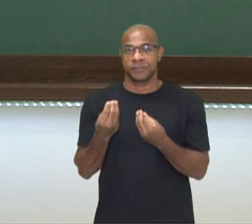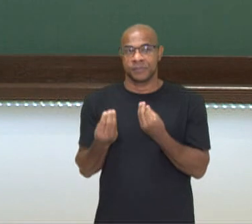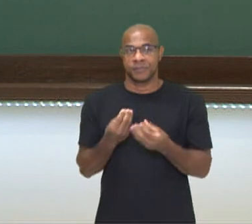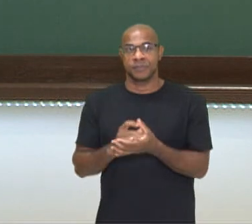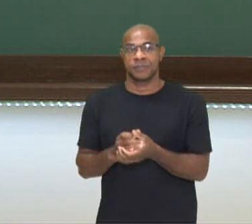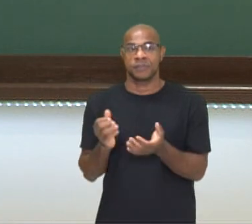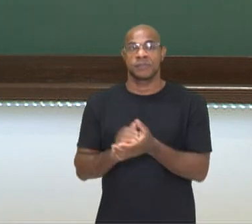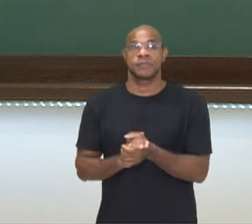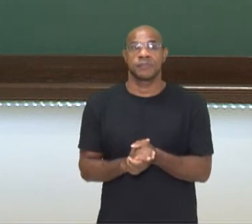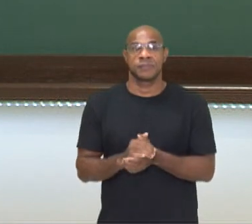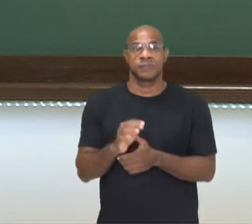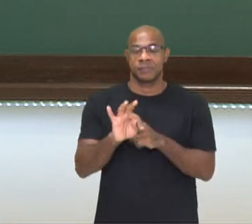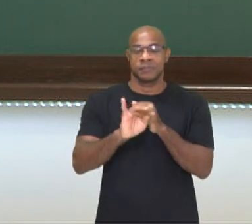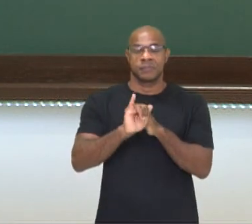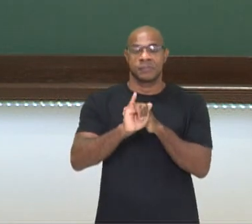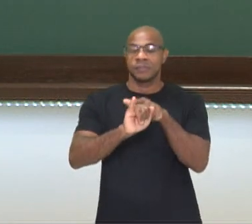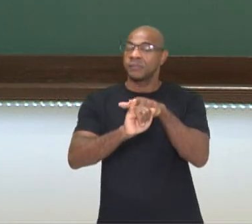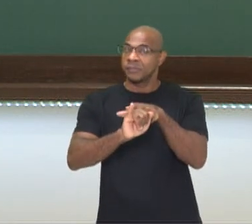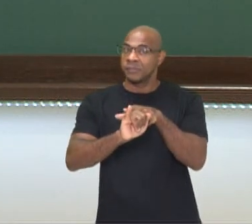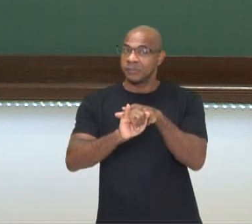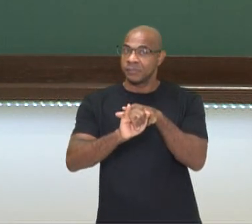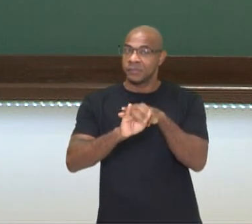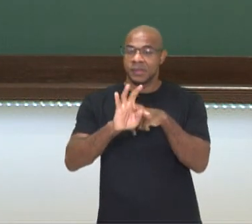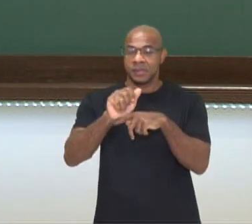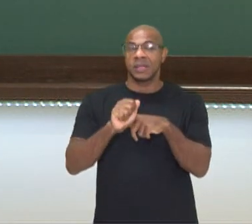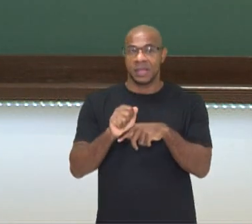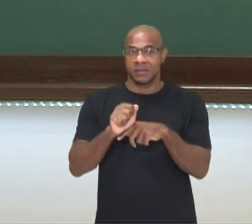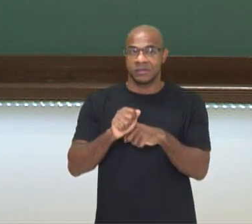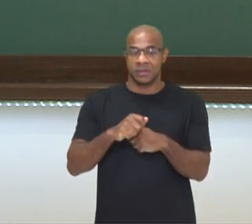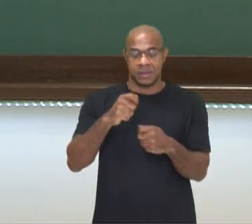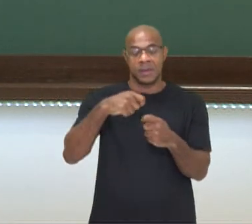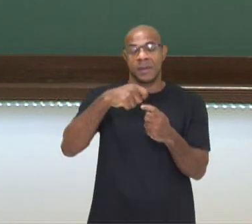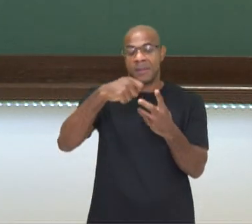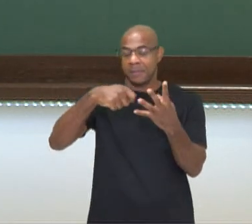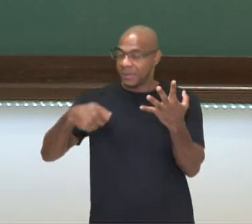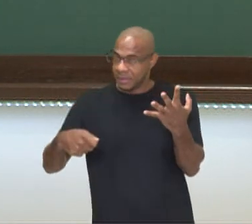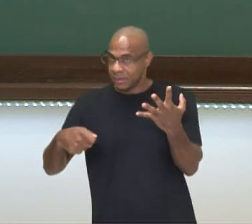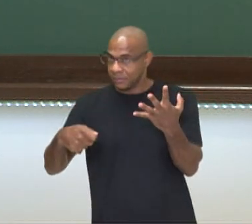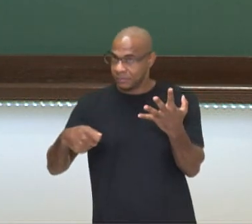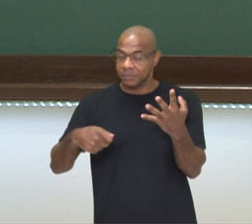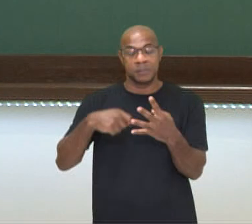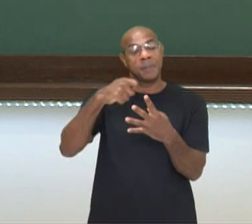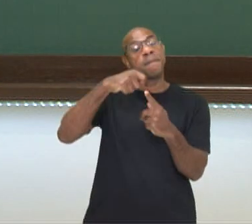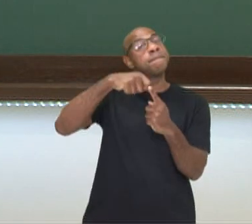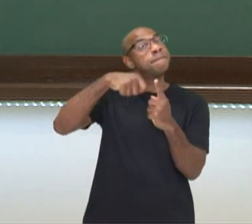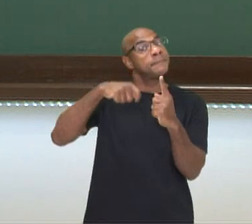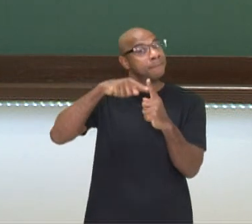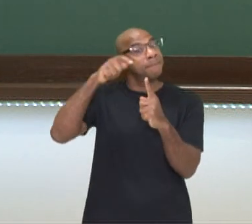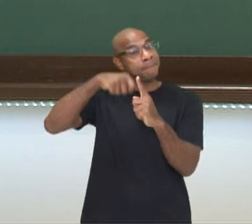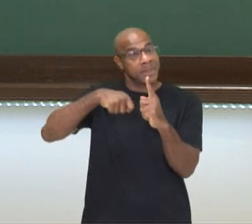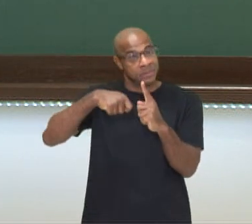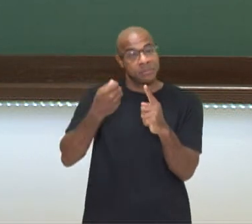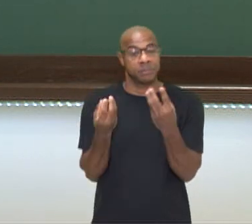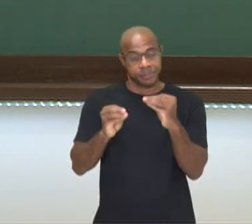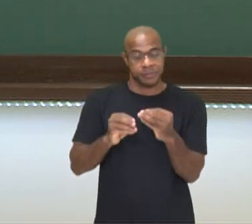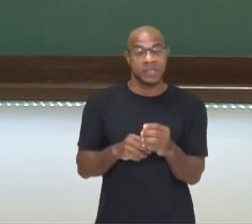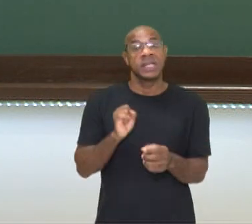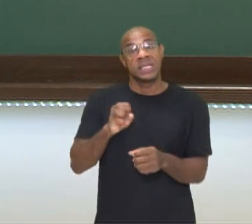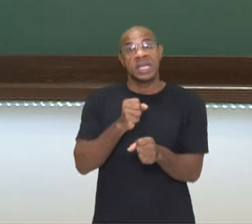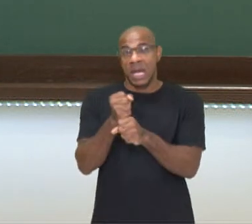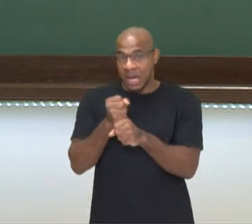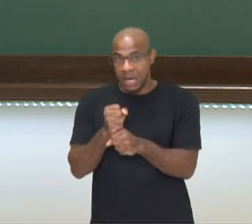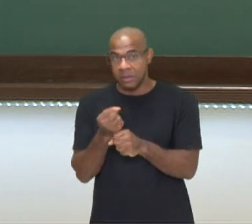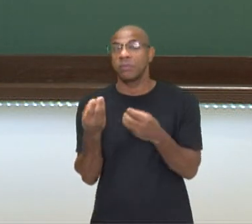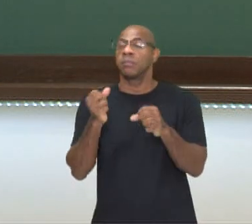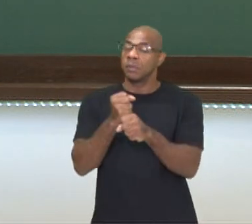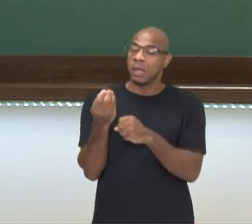exemplo, a taxa é uma taxa mensal, o tempo tem que ser dado em meses. Se a taxa for uma taxa anual, o tempo tem que ser dado em anos, tá?